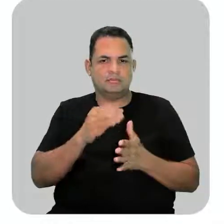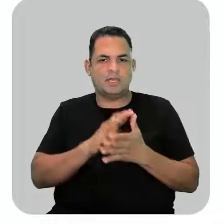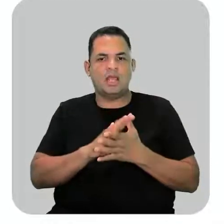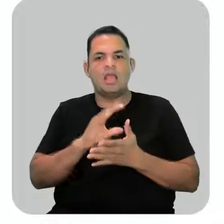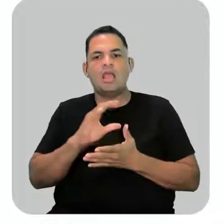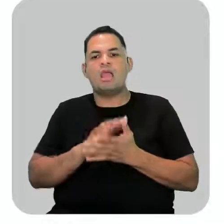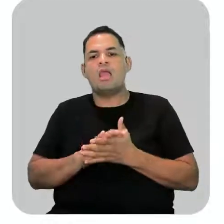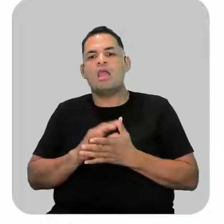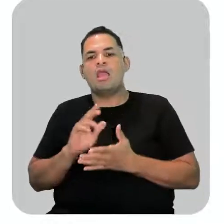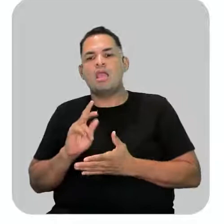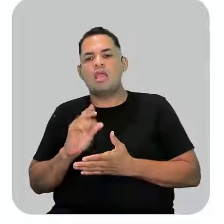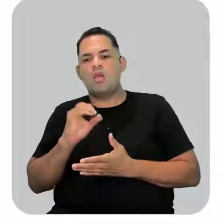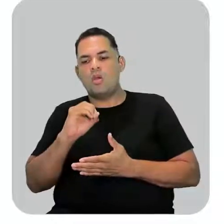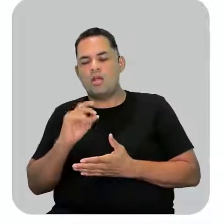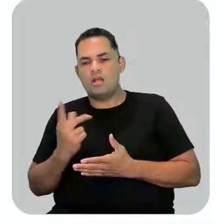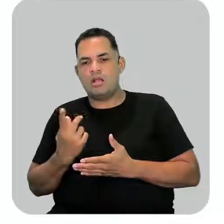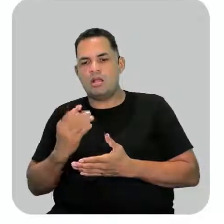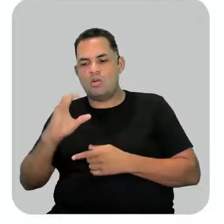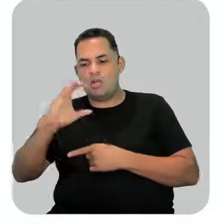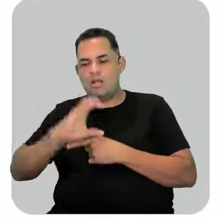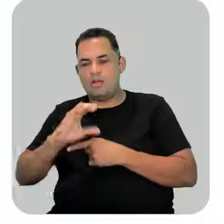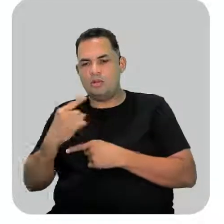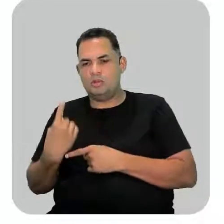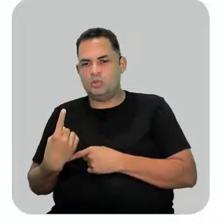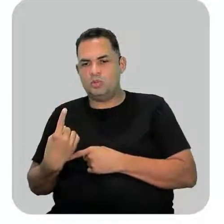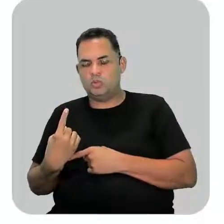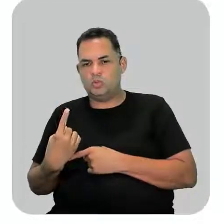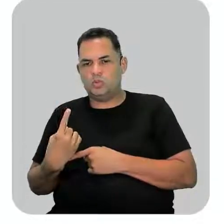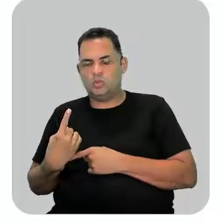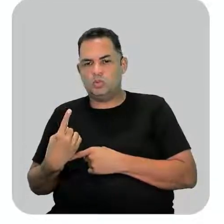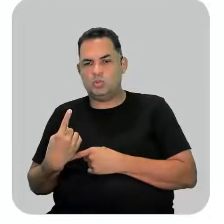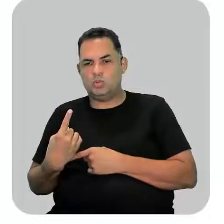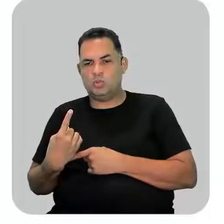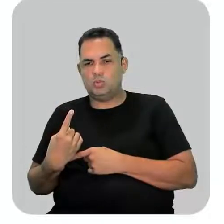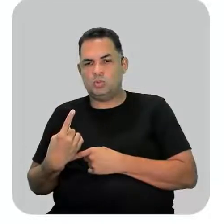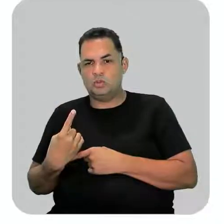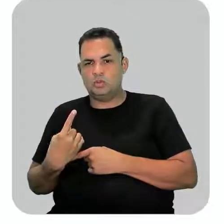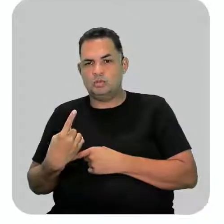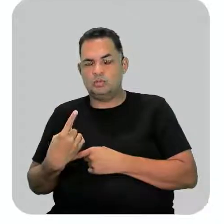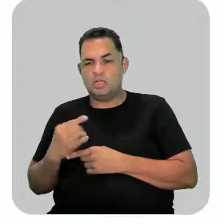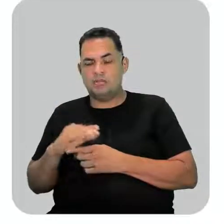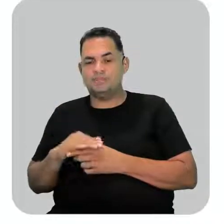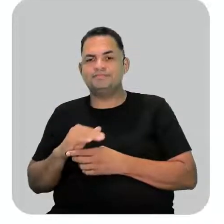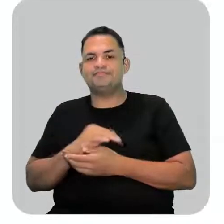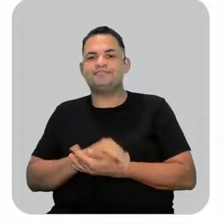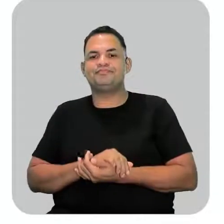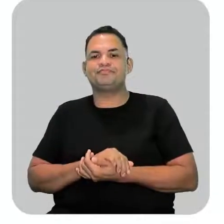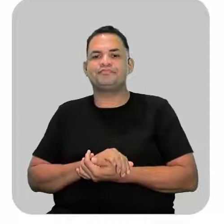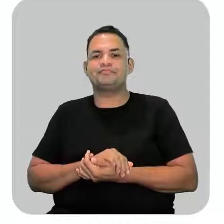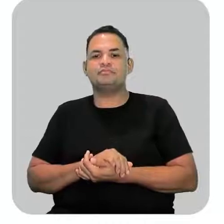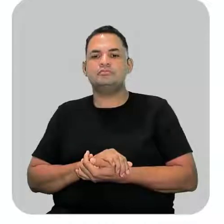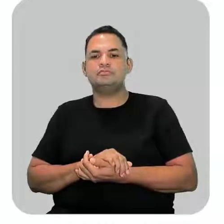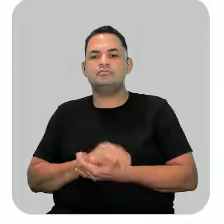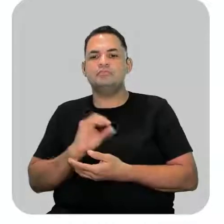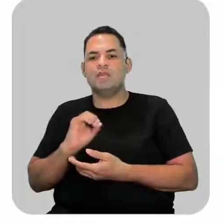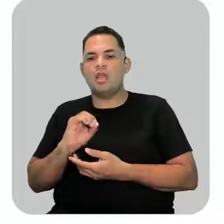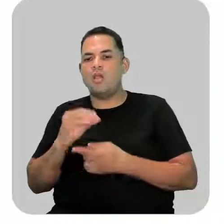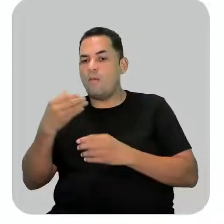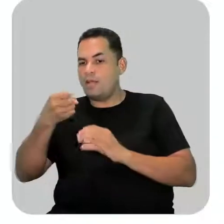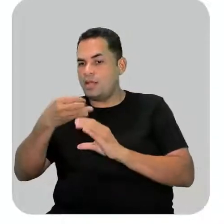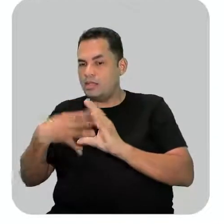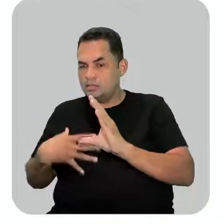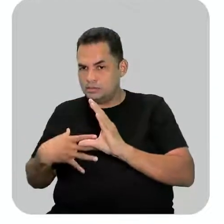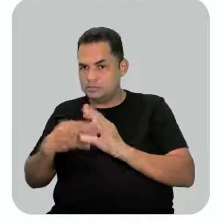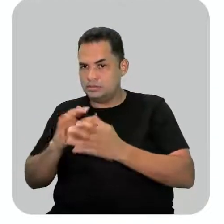hidroxila está é o carbono 1. E eu vou numerar no sentido que dê o menor número para todos, tanto para a minha função quanto